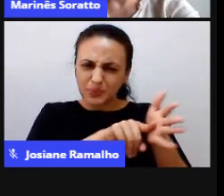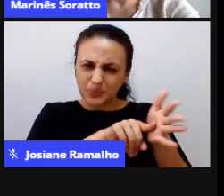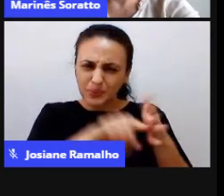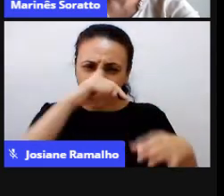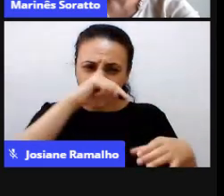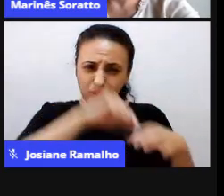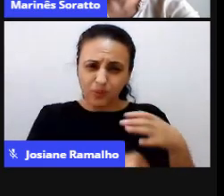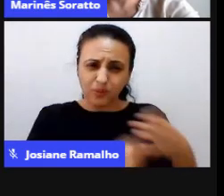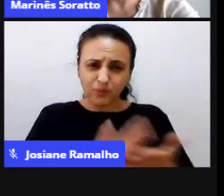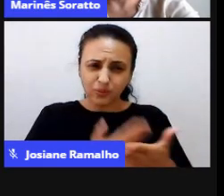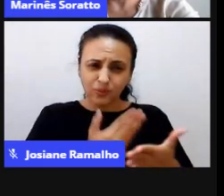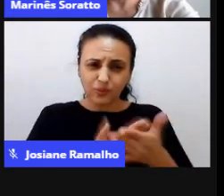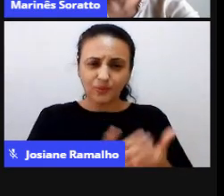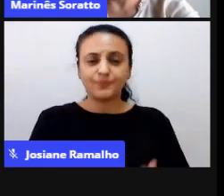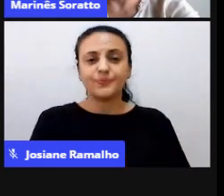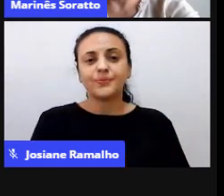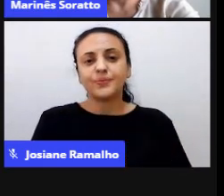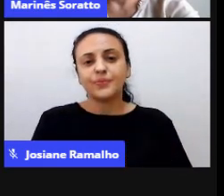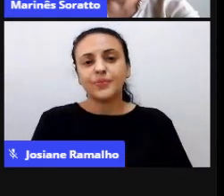Próximo.